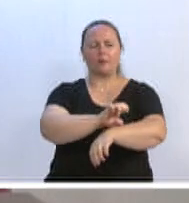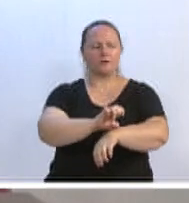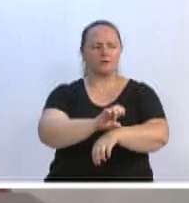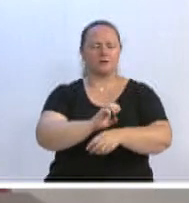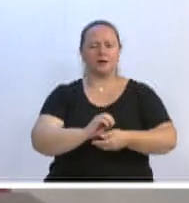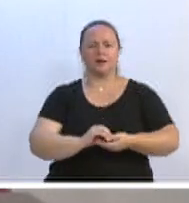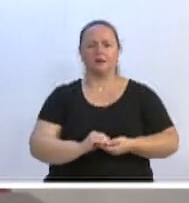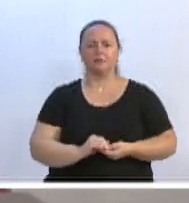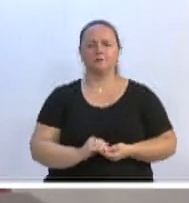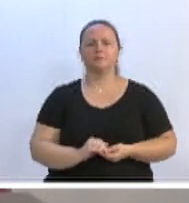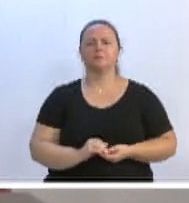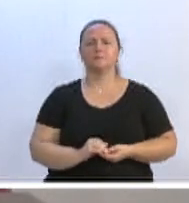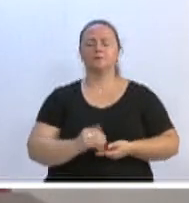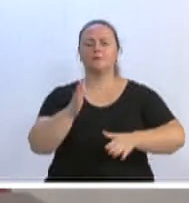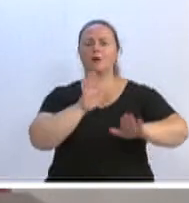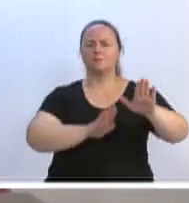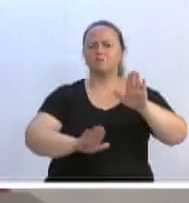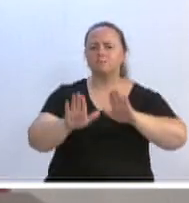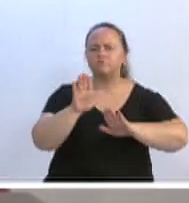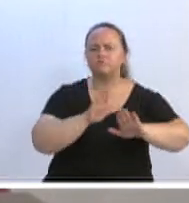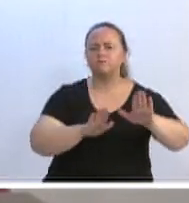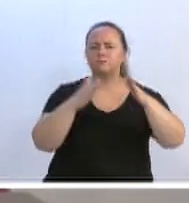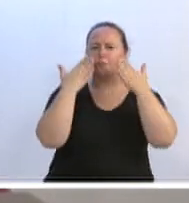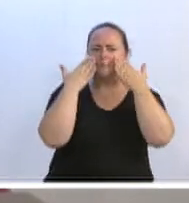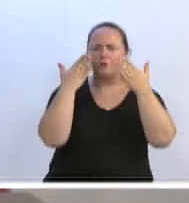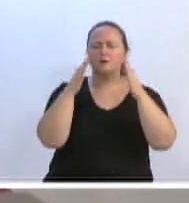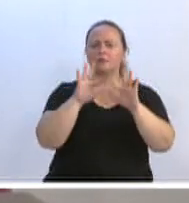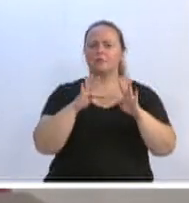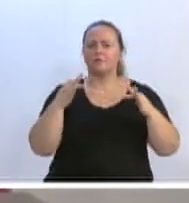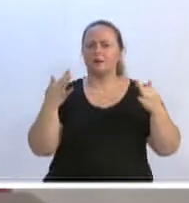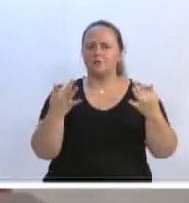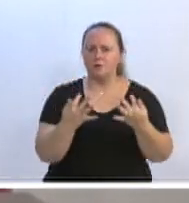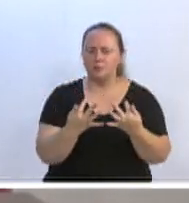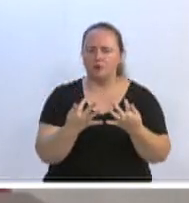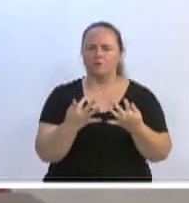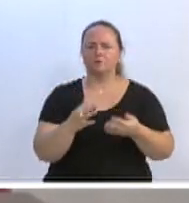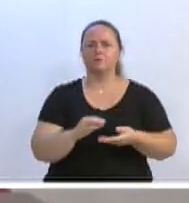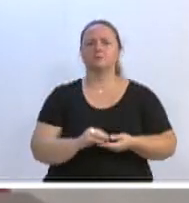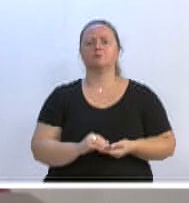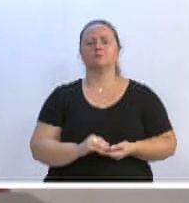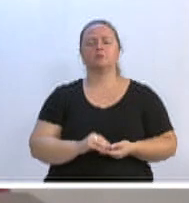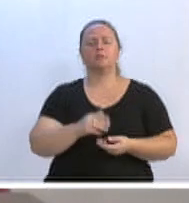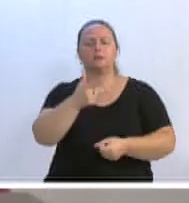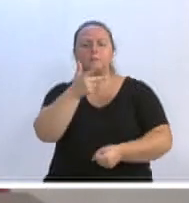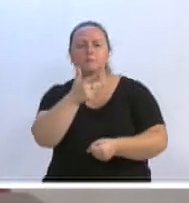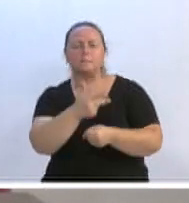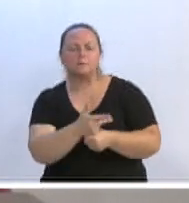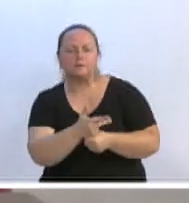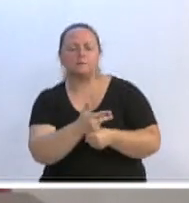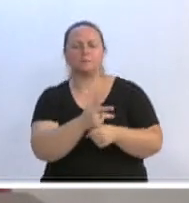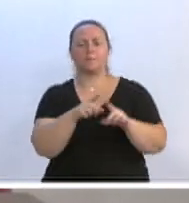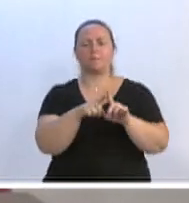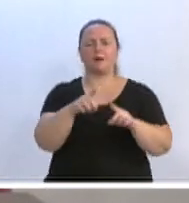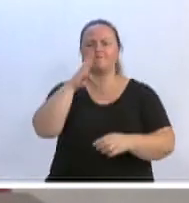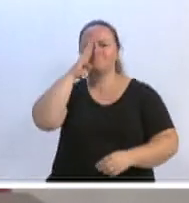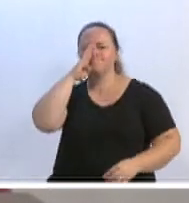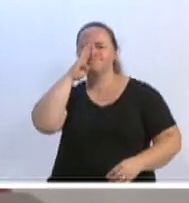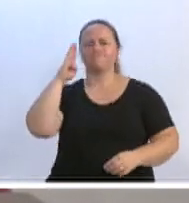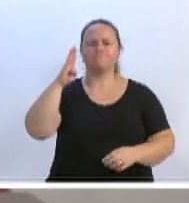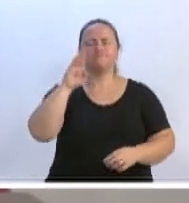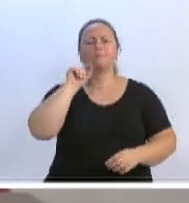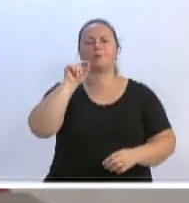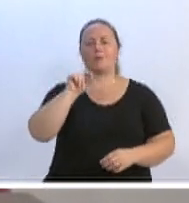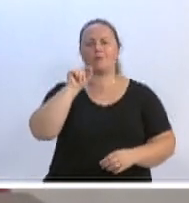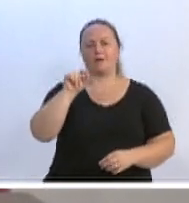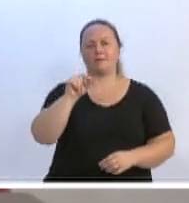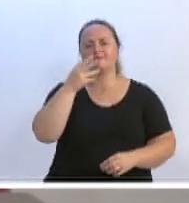cuidados com a família, com o idoso, mas principalmente com as nossas crianças.